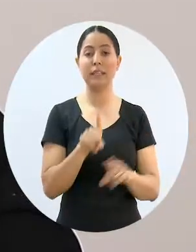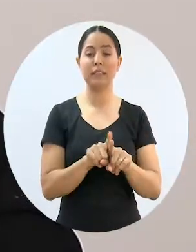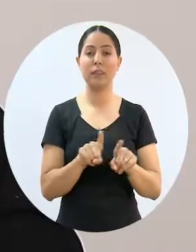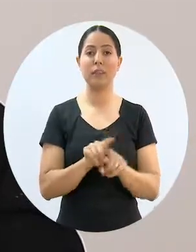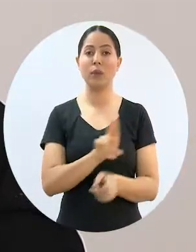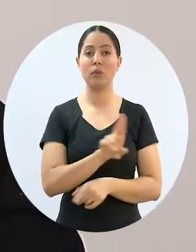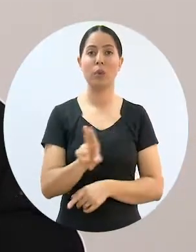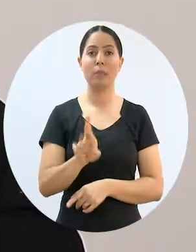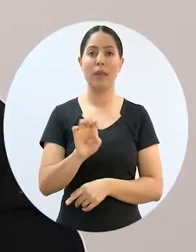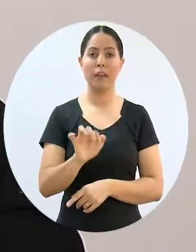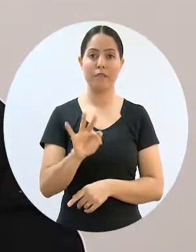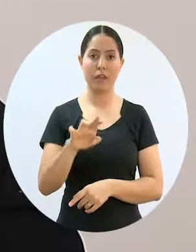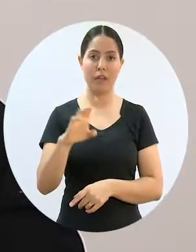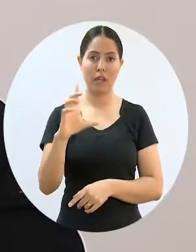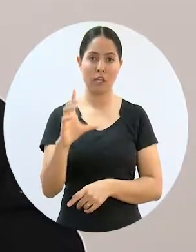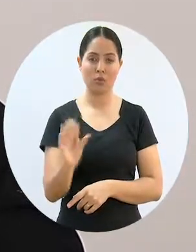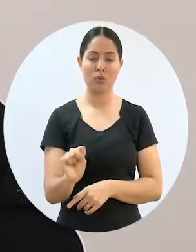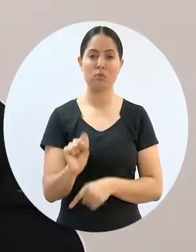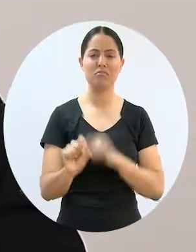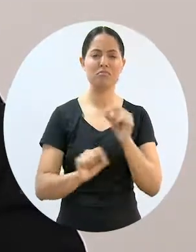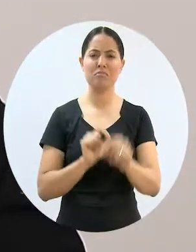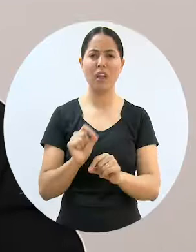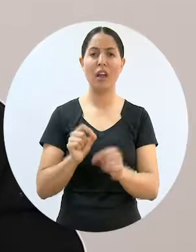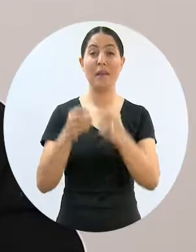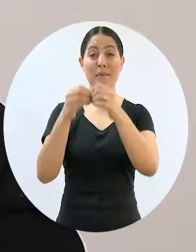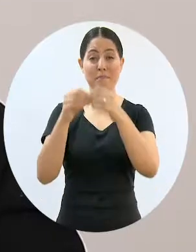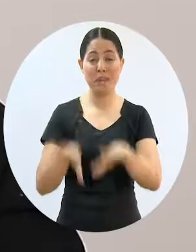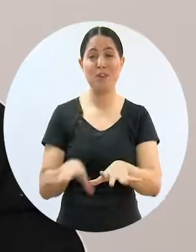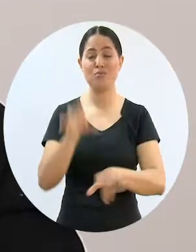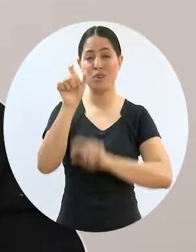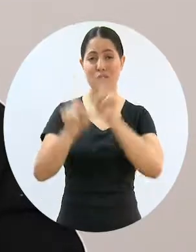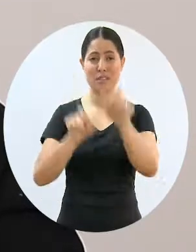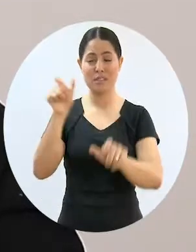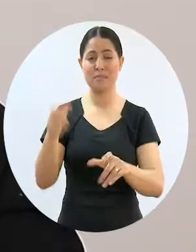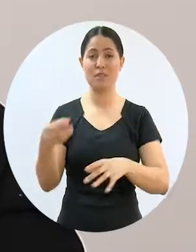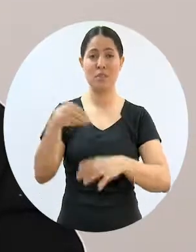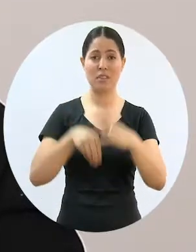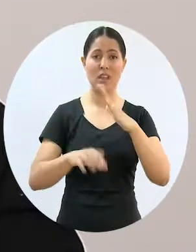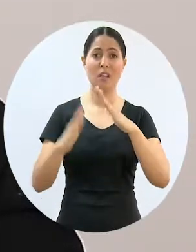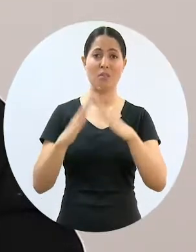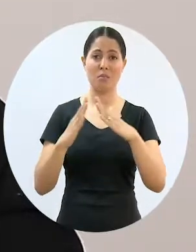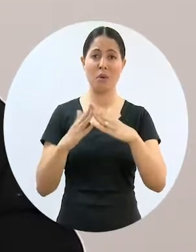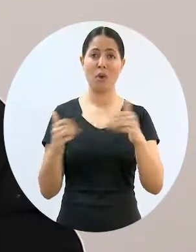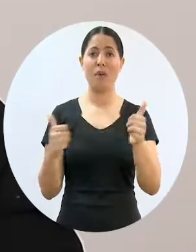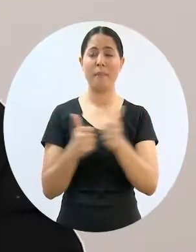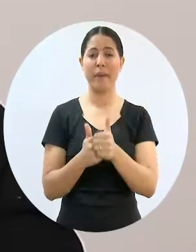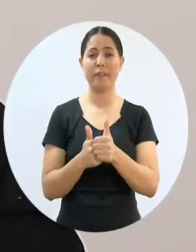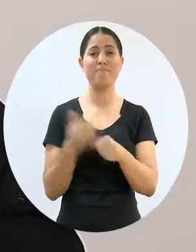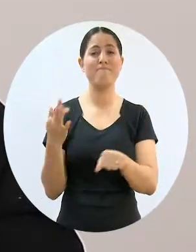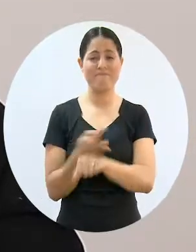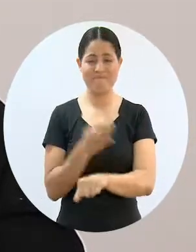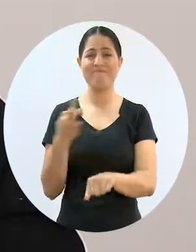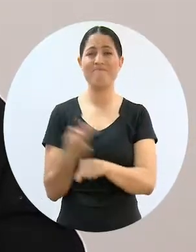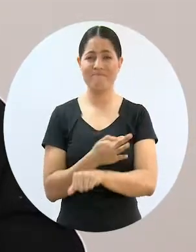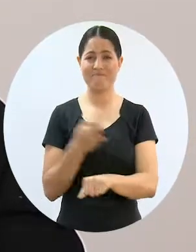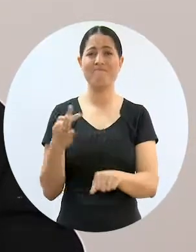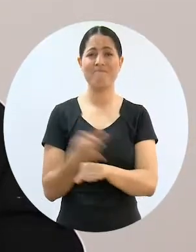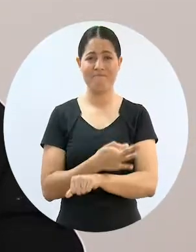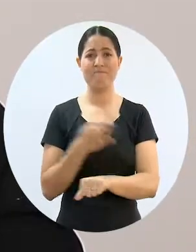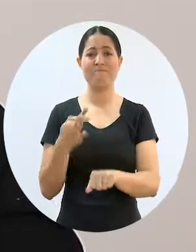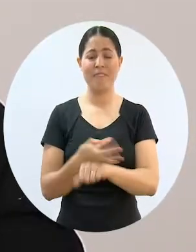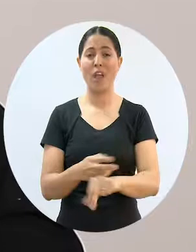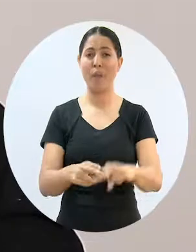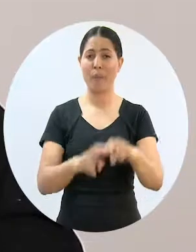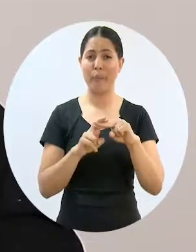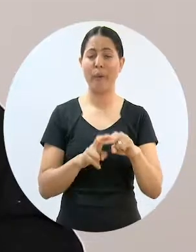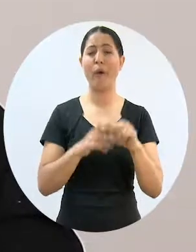danos ambientais reflexos, os prejuízos que as pessoas suportam em